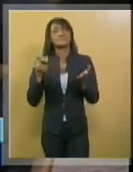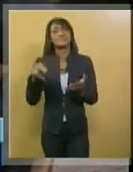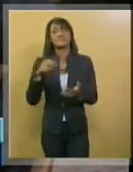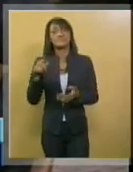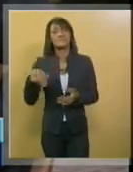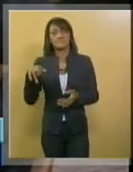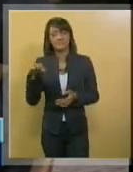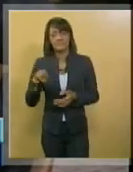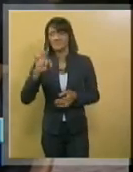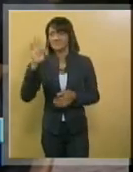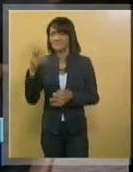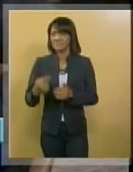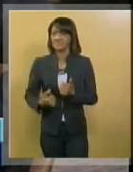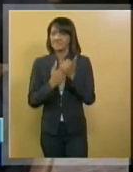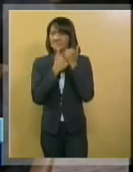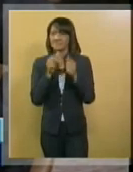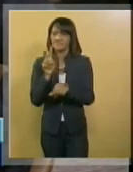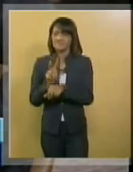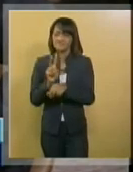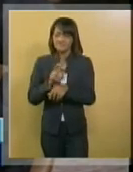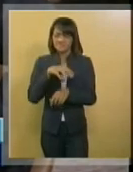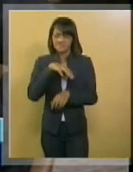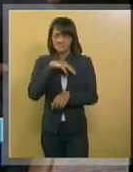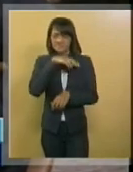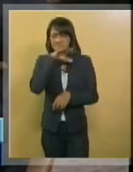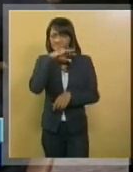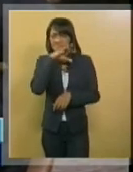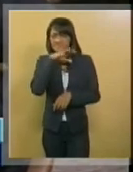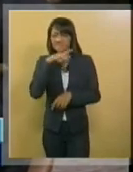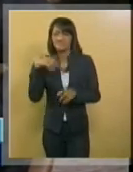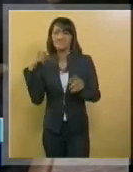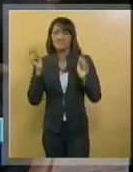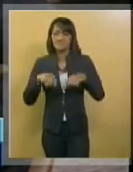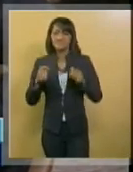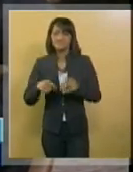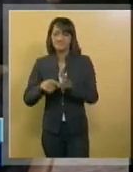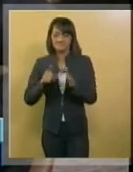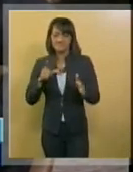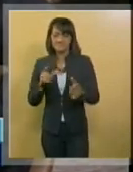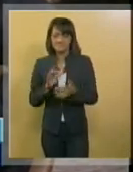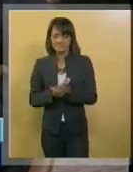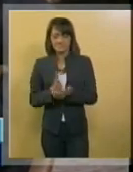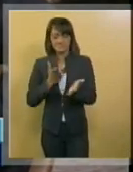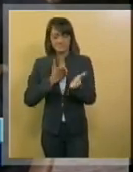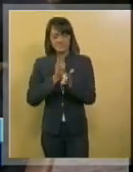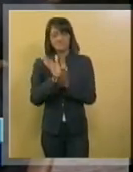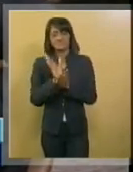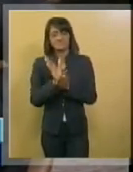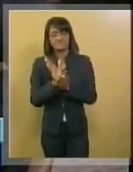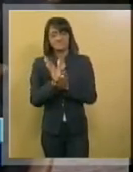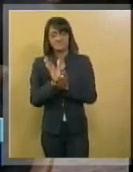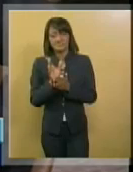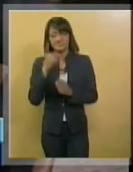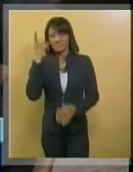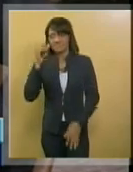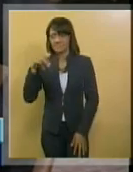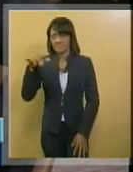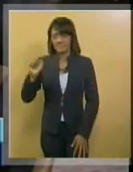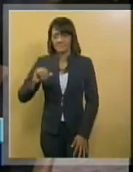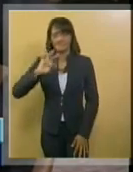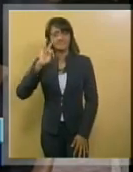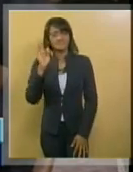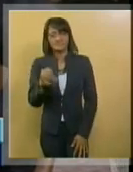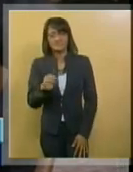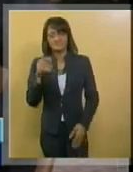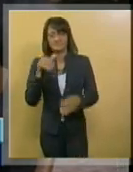defendem a causa animal, que esse código nosso também possa, o quanto antes, ser aprovado, como a deputada Silvia disse, por